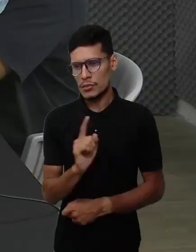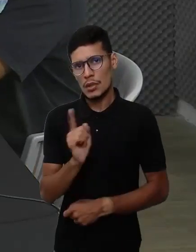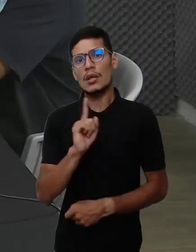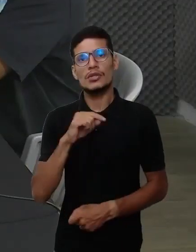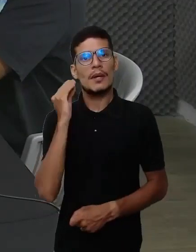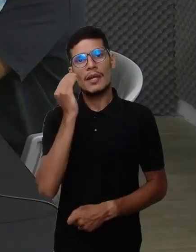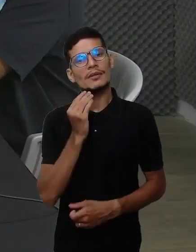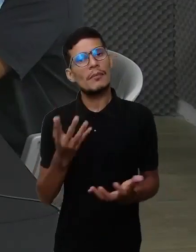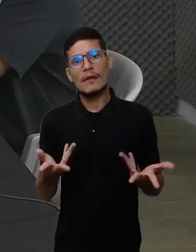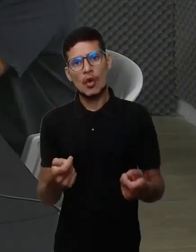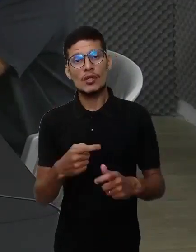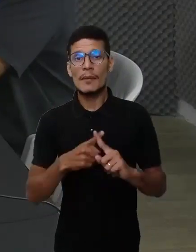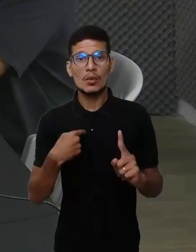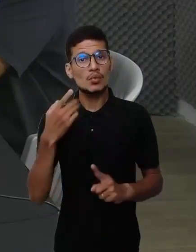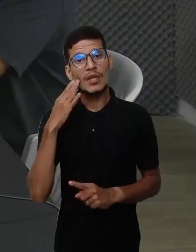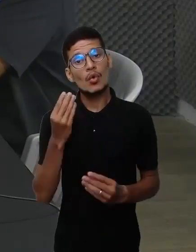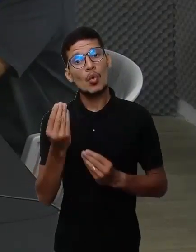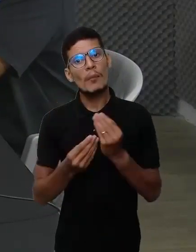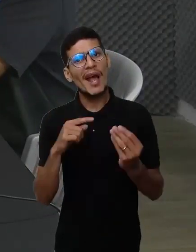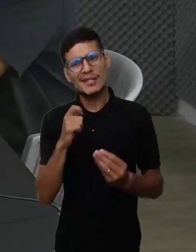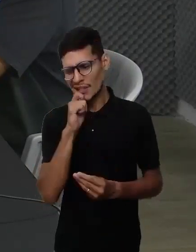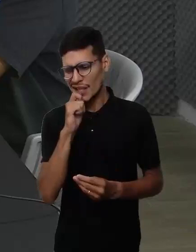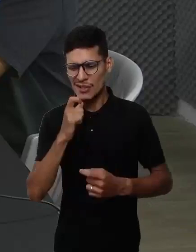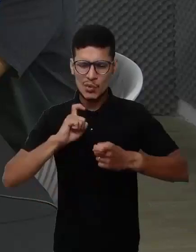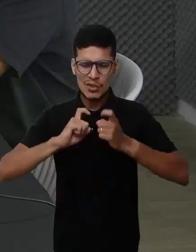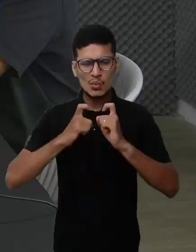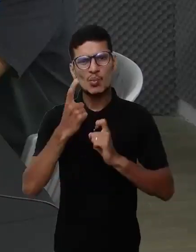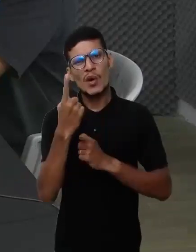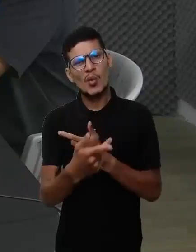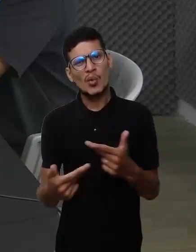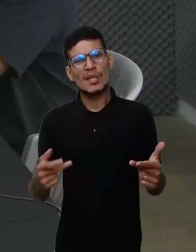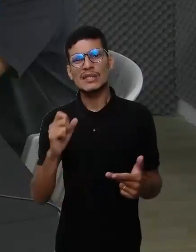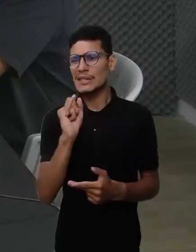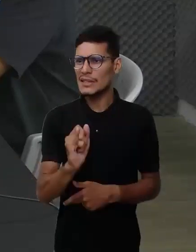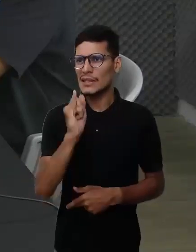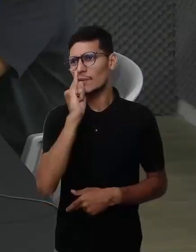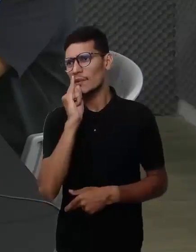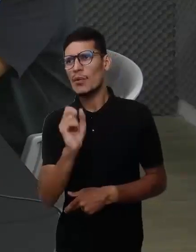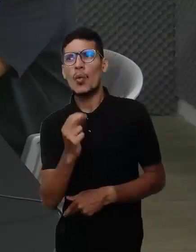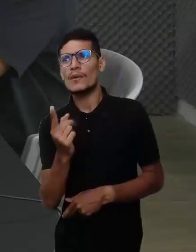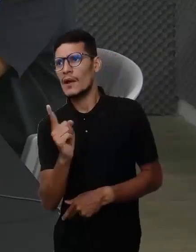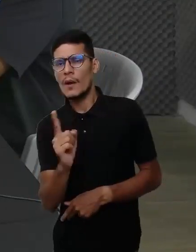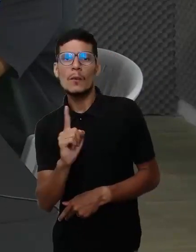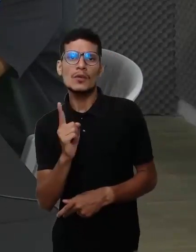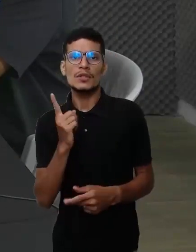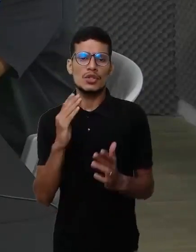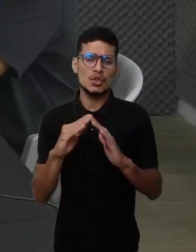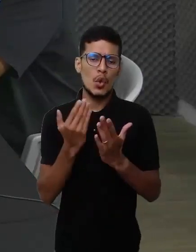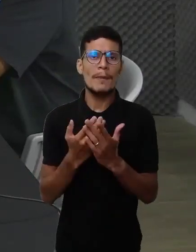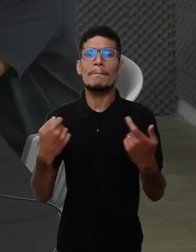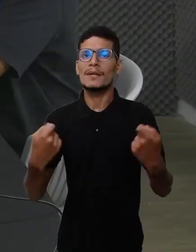maravilhosa. Mas eu não sei como é que a gente ainda está discutindo um negócio hoje, se ou não as escolas públicas deveriam